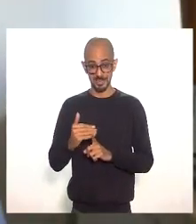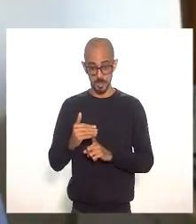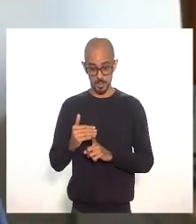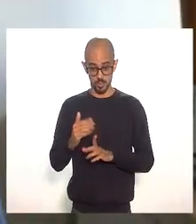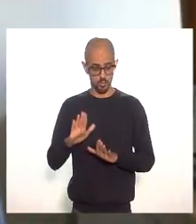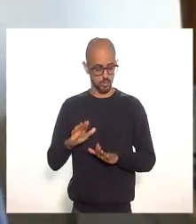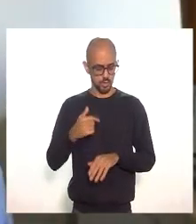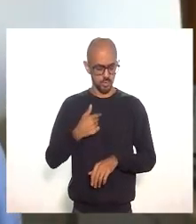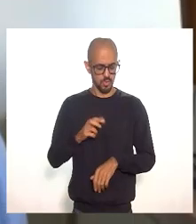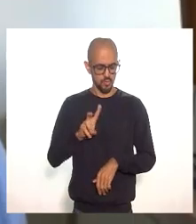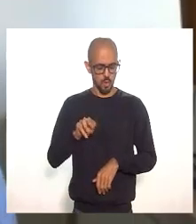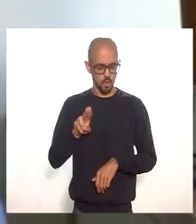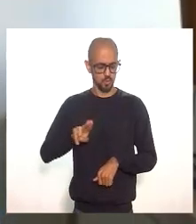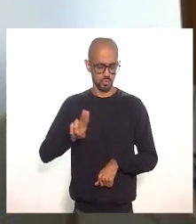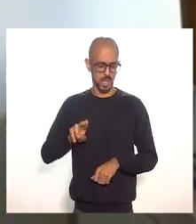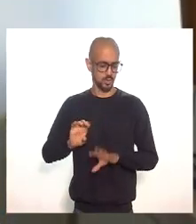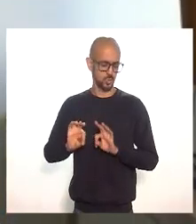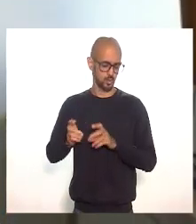os 7 minutos.